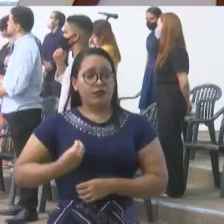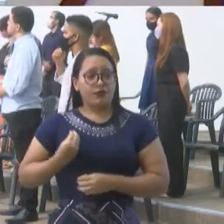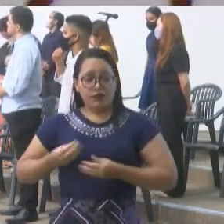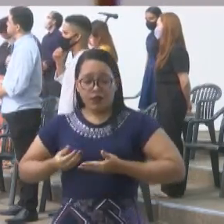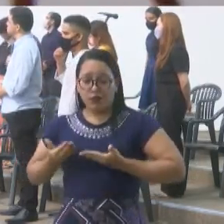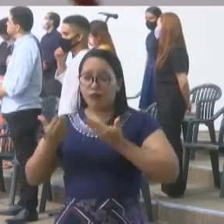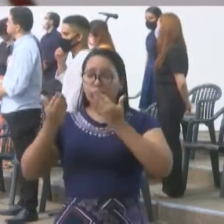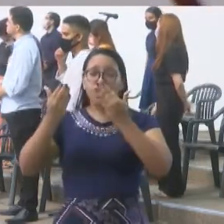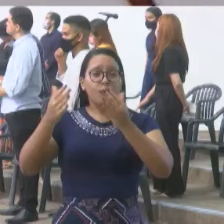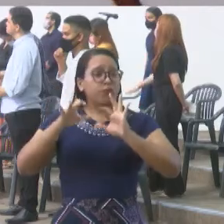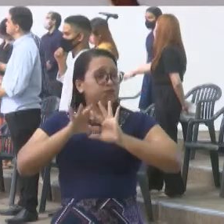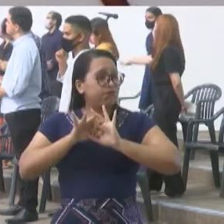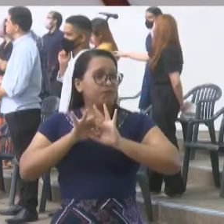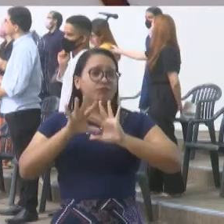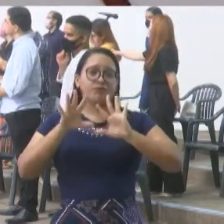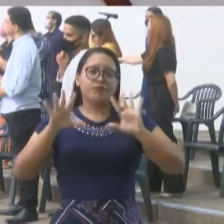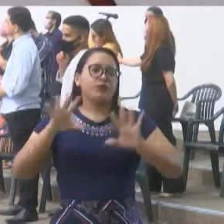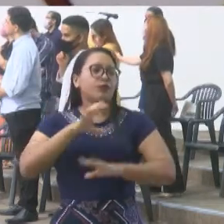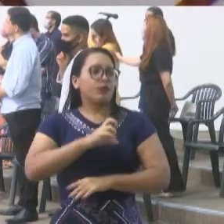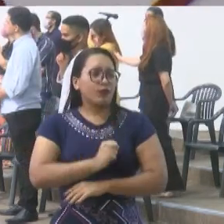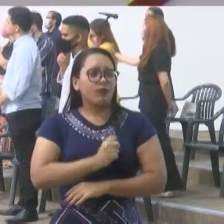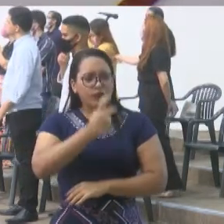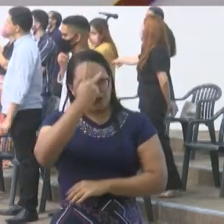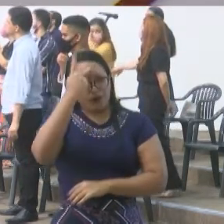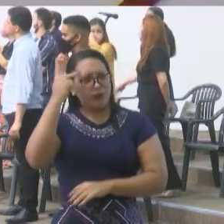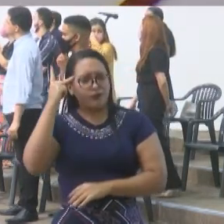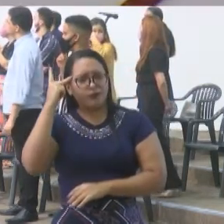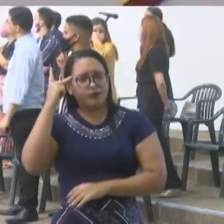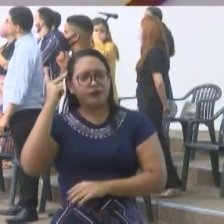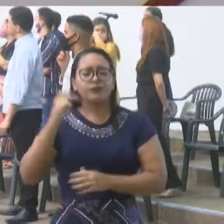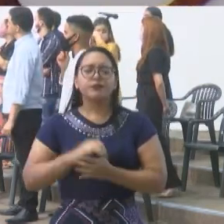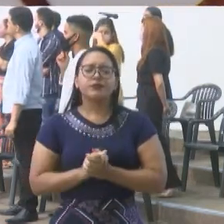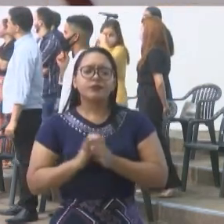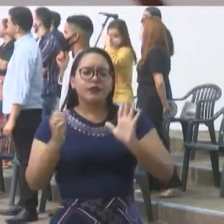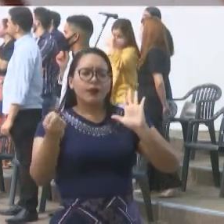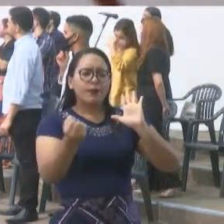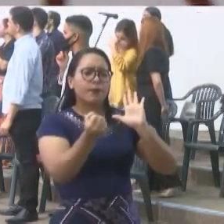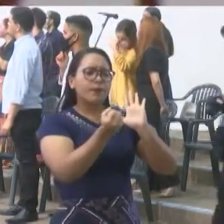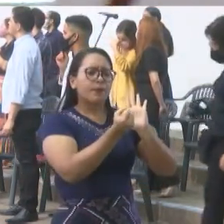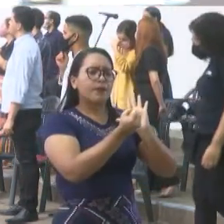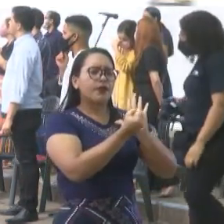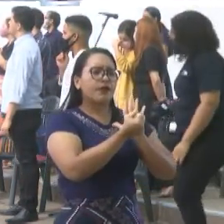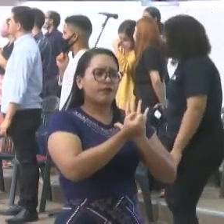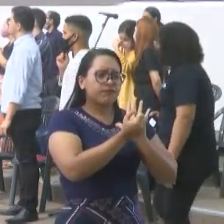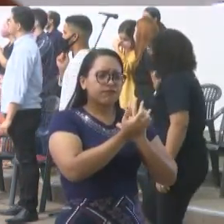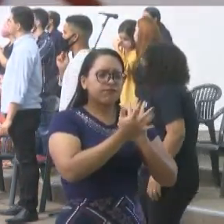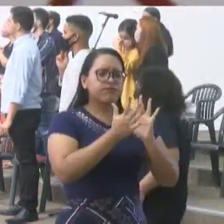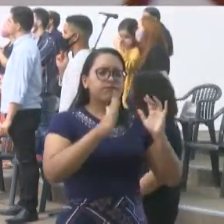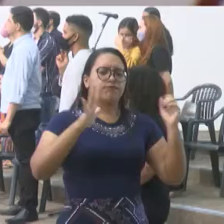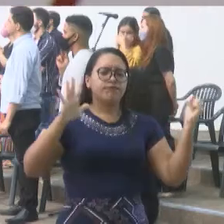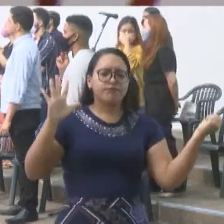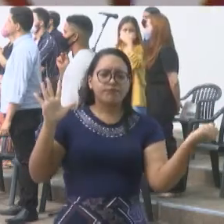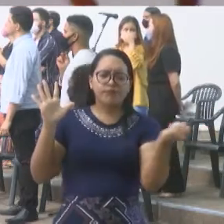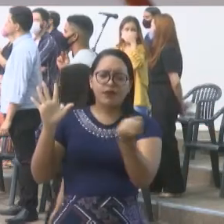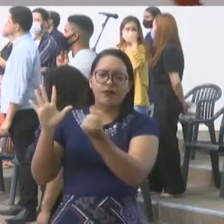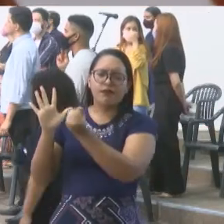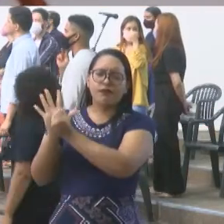livremente. A melhor versão ficaria, sabe como? Prego nas mãos, bota no tom, deixa no tom. Prego